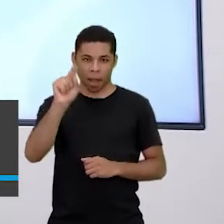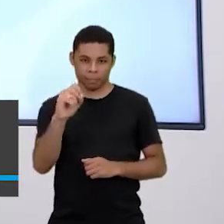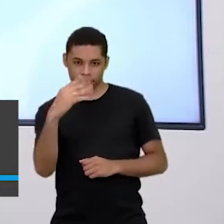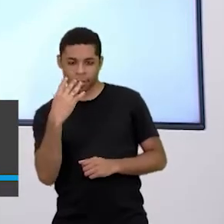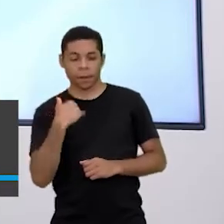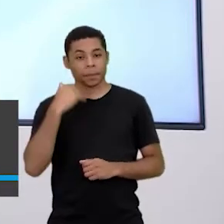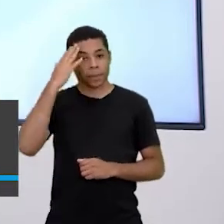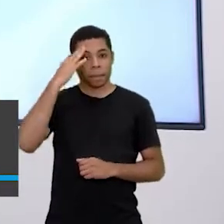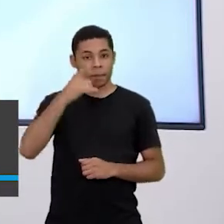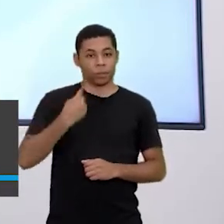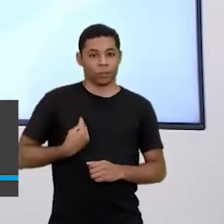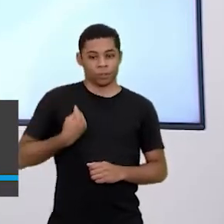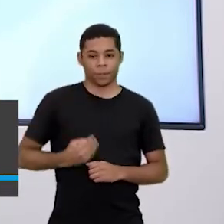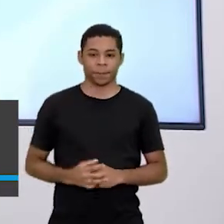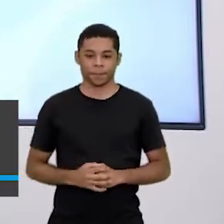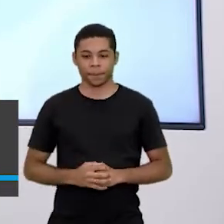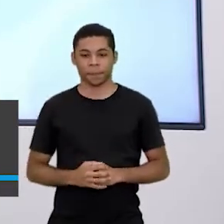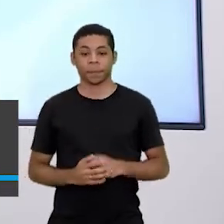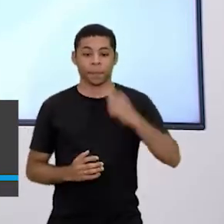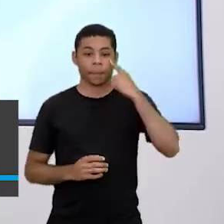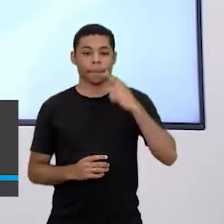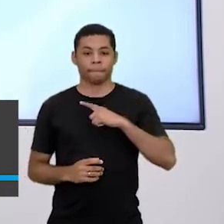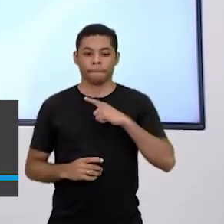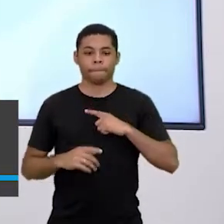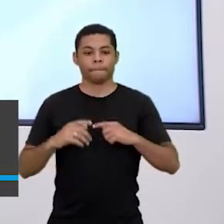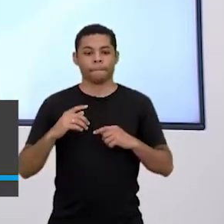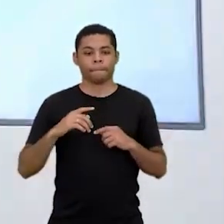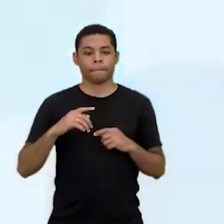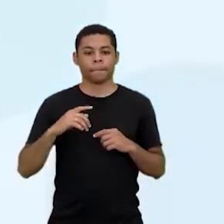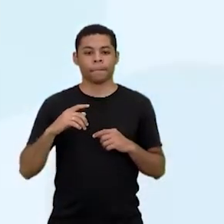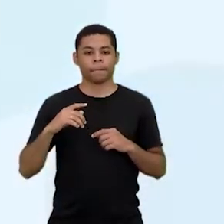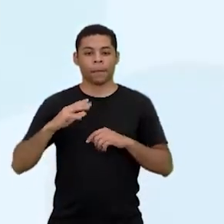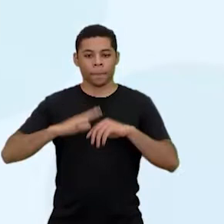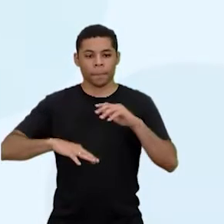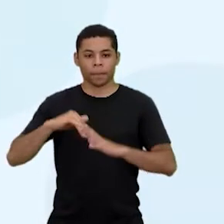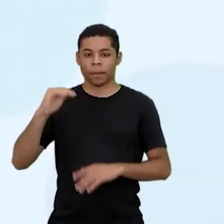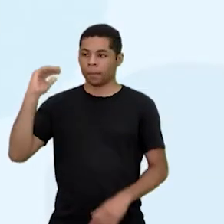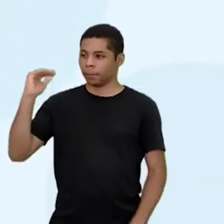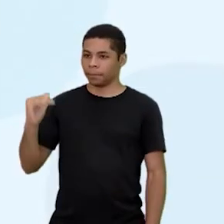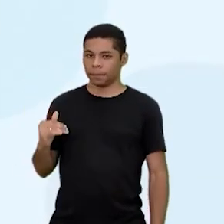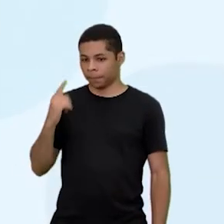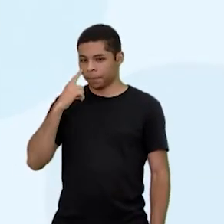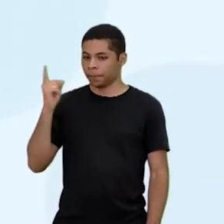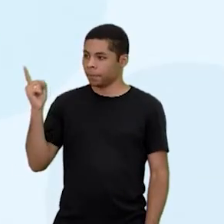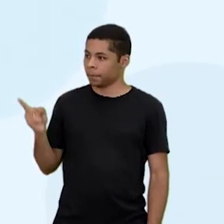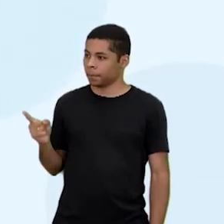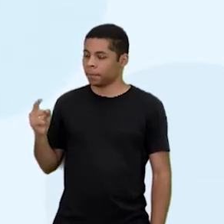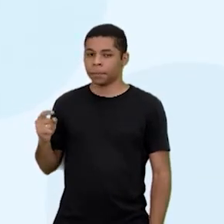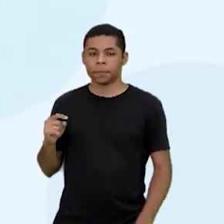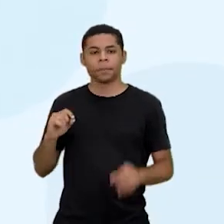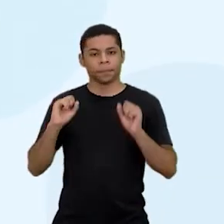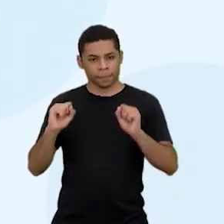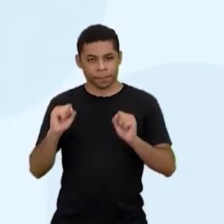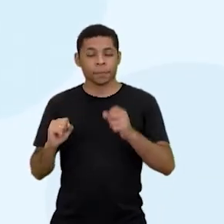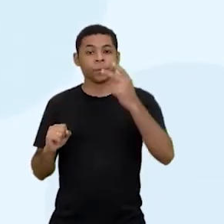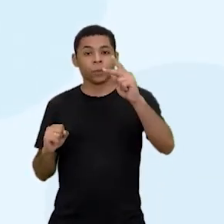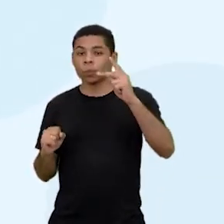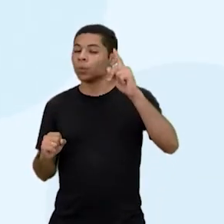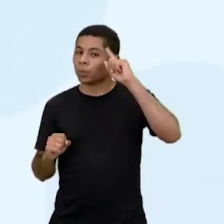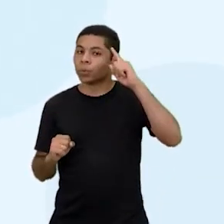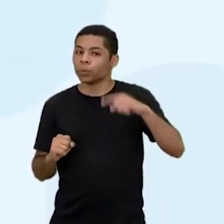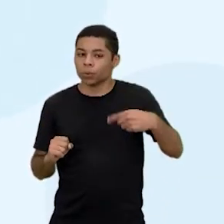tá? E aí a gente pode ver aqui as habilidades aqui que tem. Vocês podem colocar nos seus